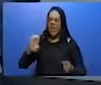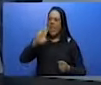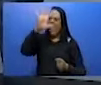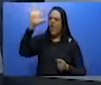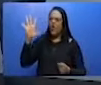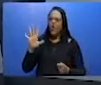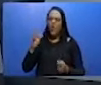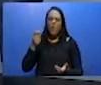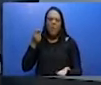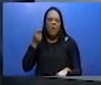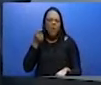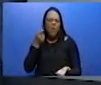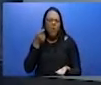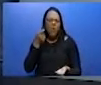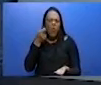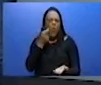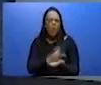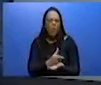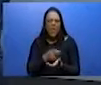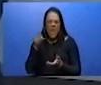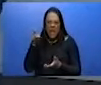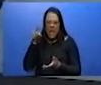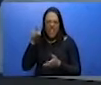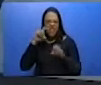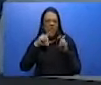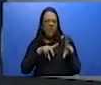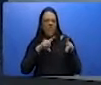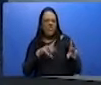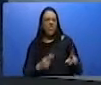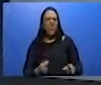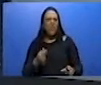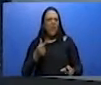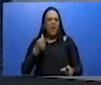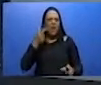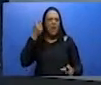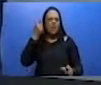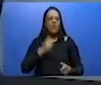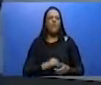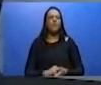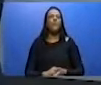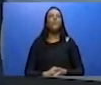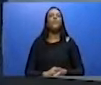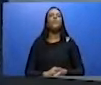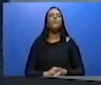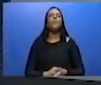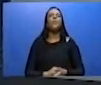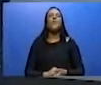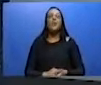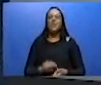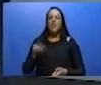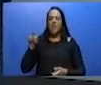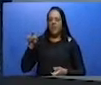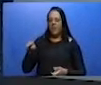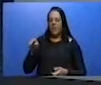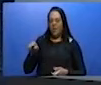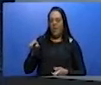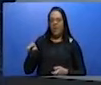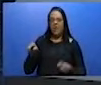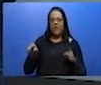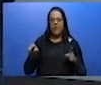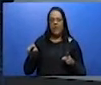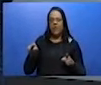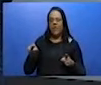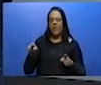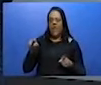Olá, meu amigo Capitão Mor. Você fez muito bem de vir comigo de Portugal. Saiu de Portugal e foi para o Brasil. Aqui